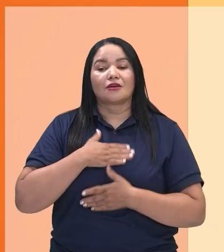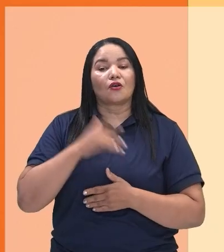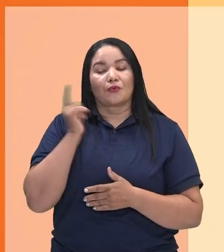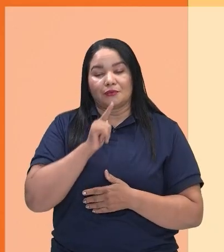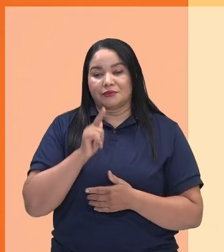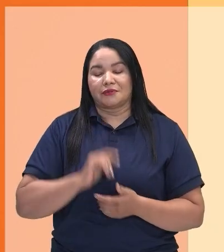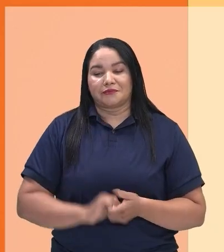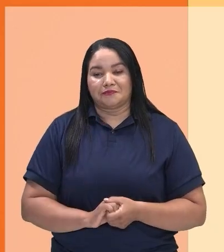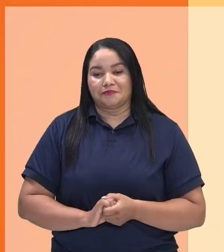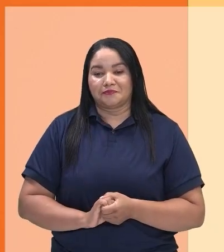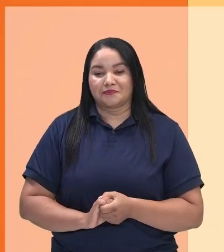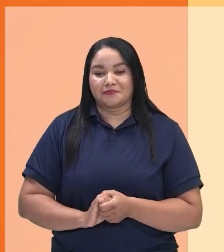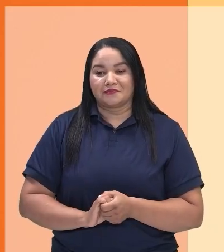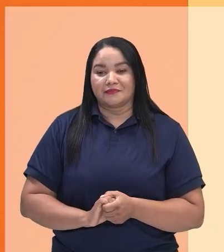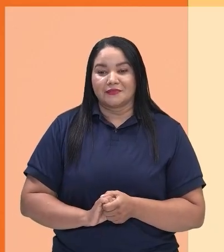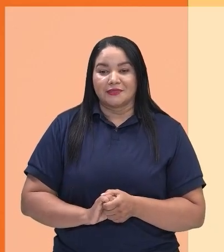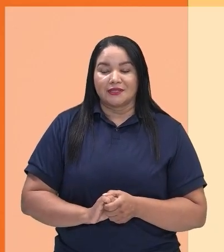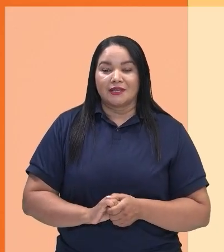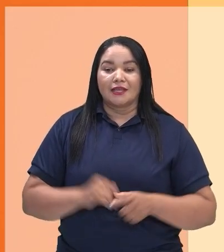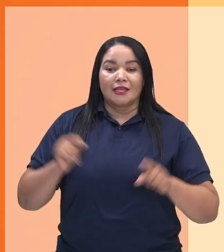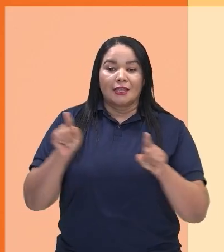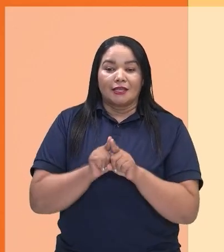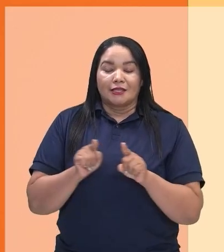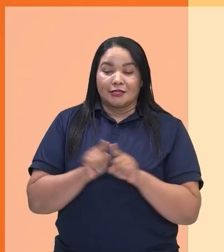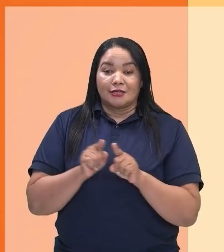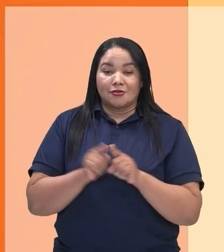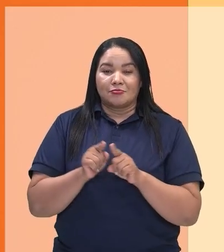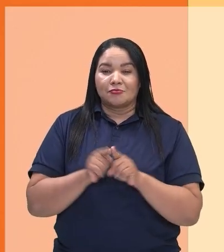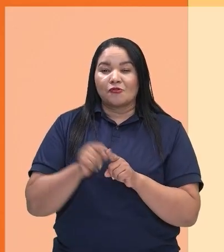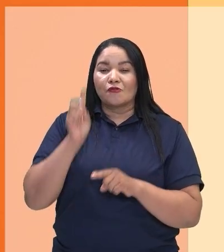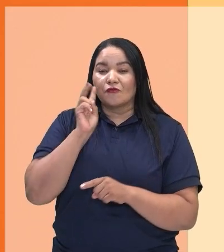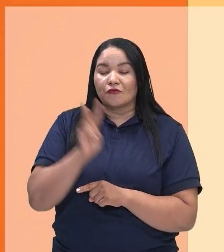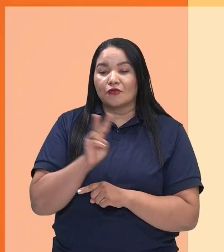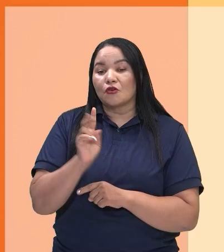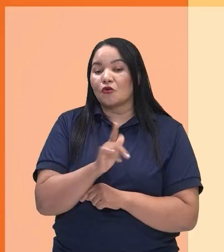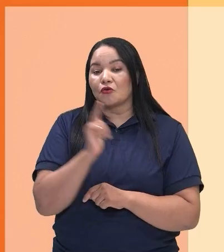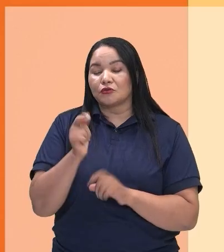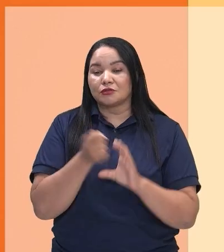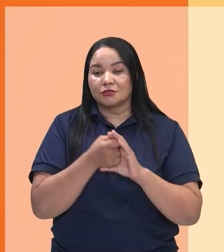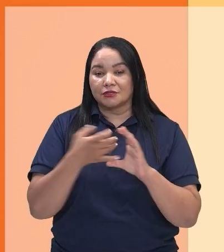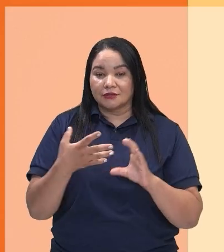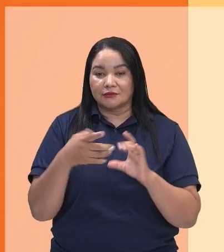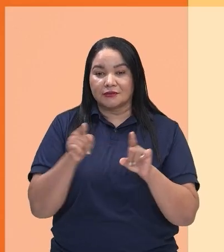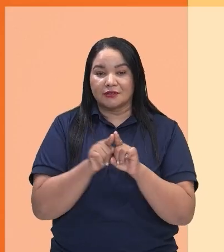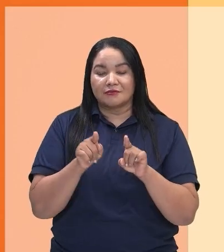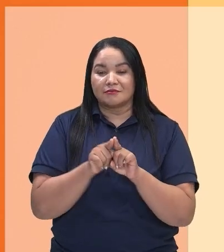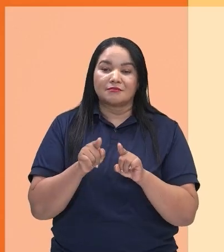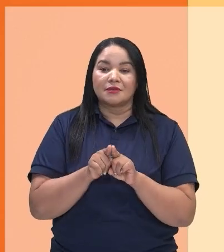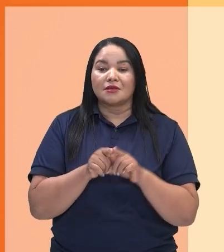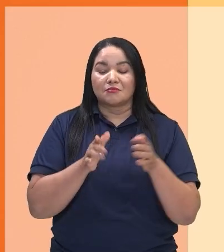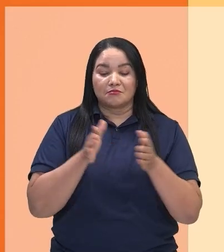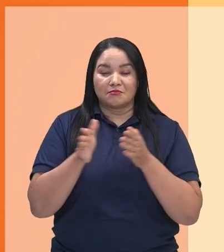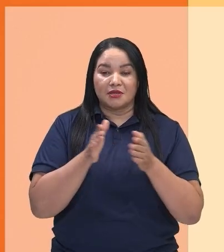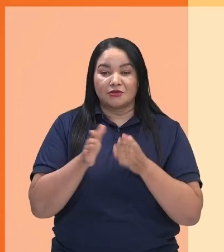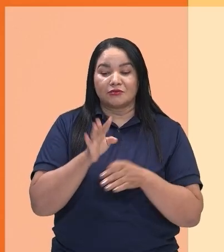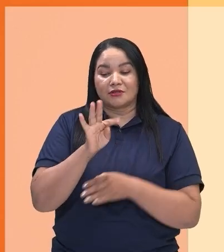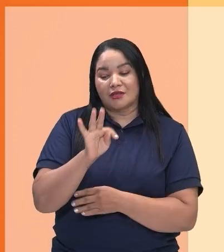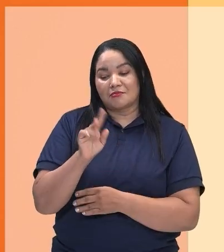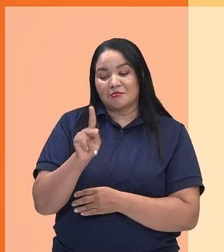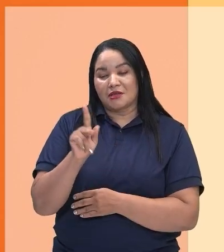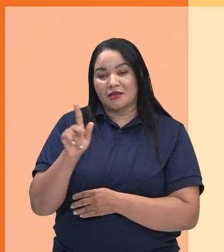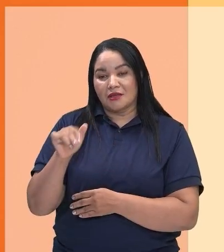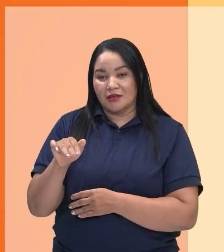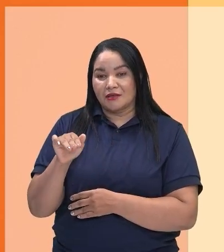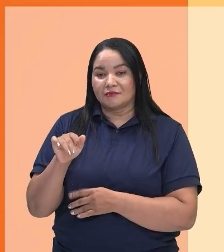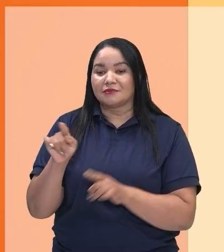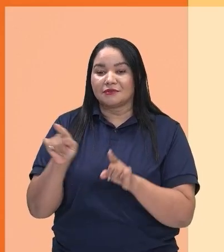tranquilidade, certo? E aí é também um momento que a gente começa a observar, né, a famosa TPM, ou seja, a tensão pré-menstrual,